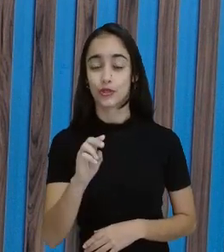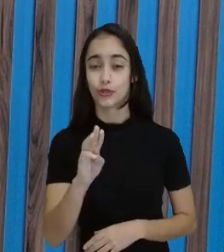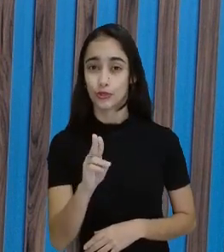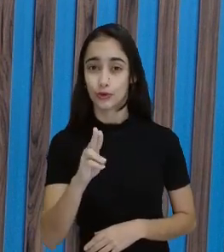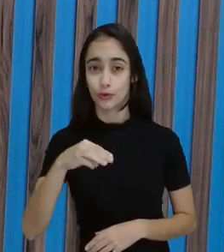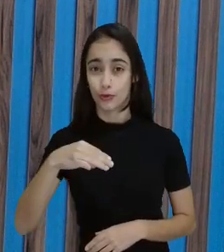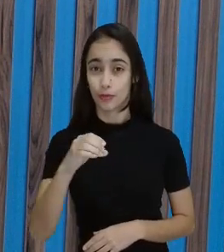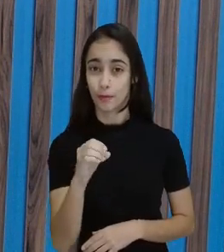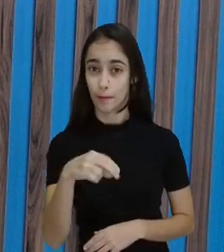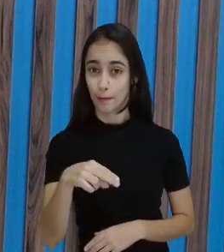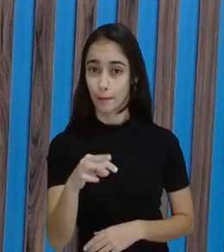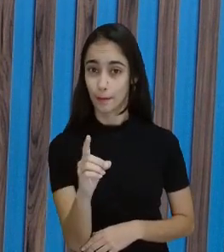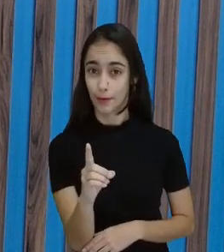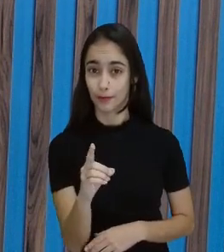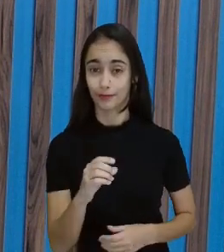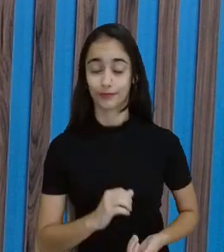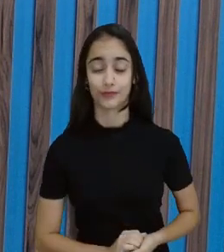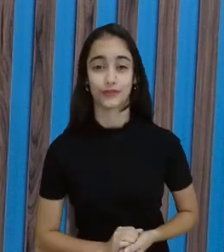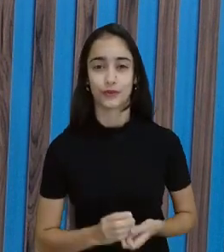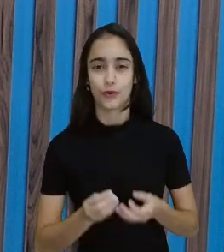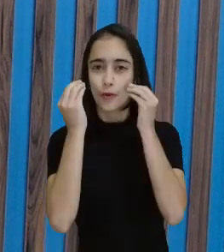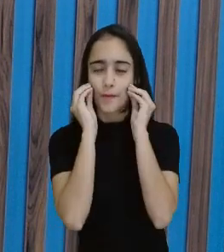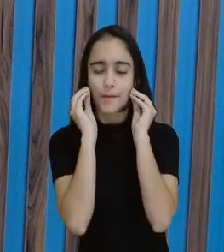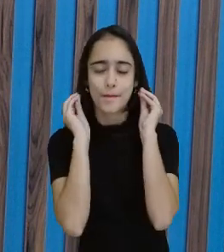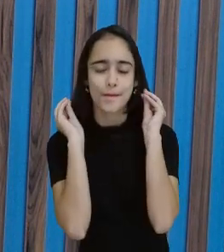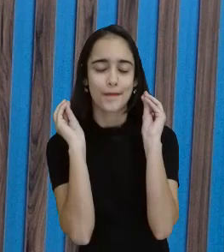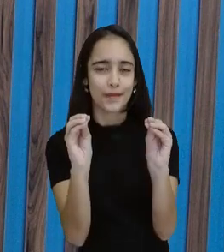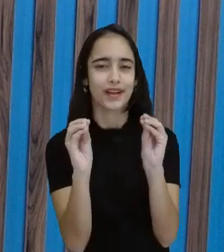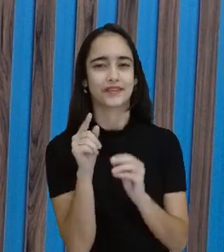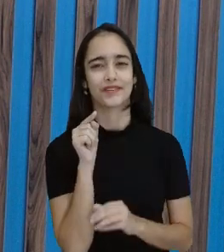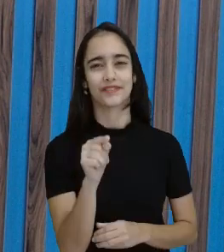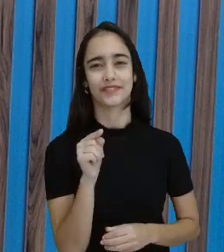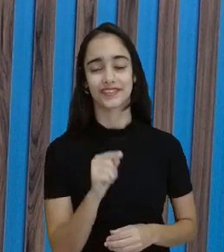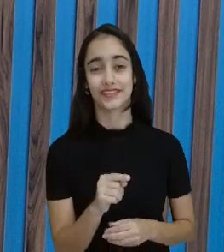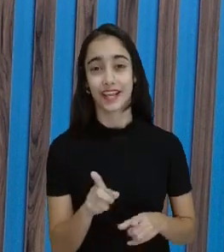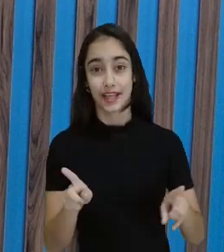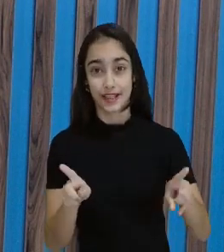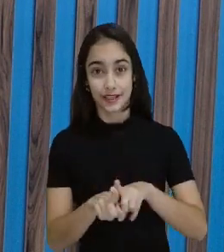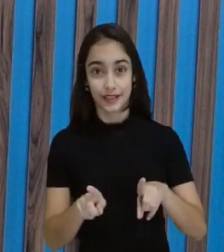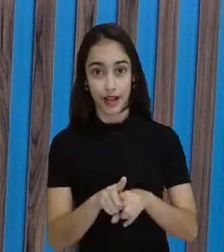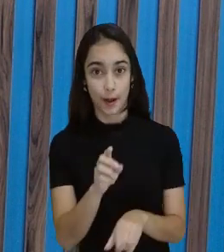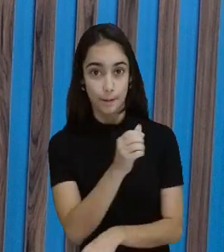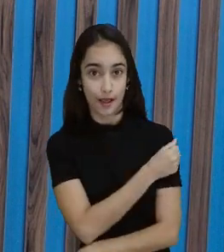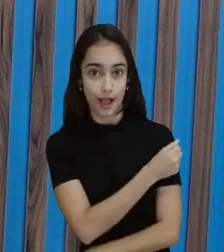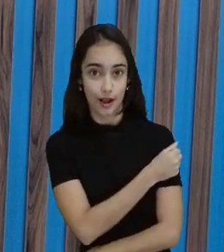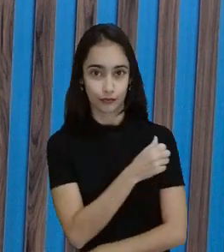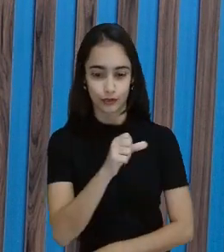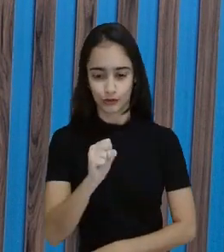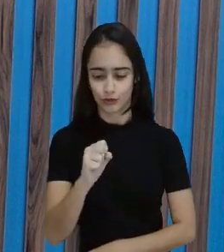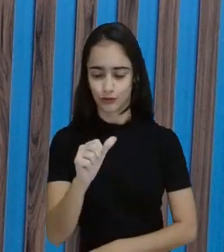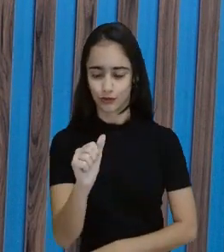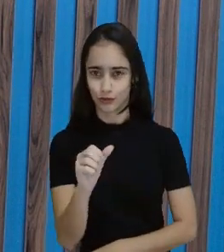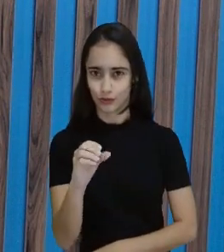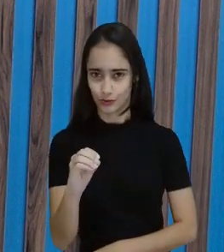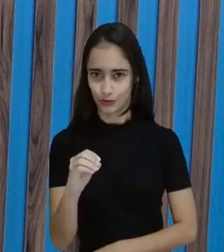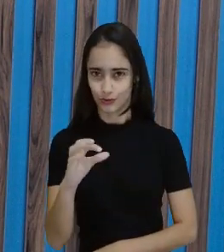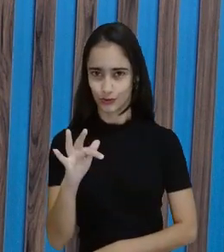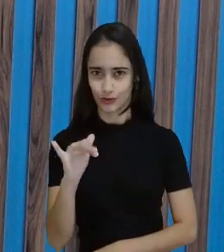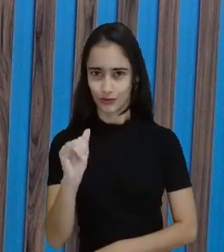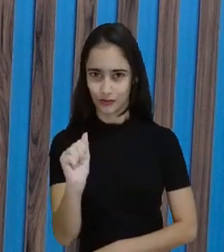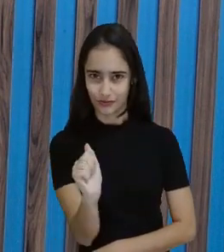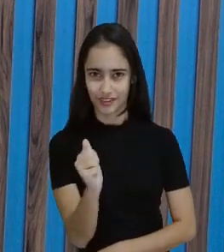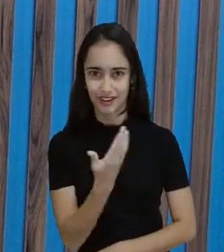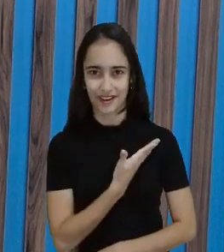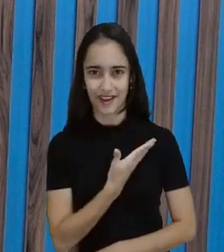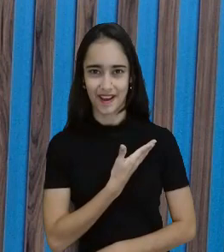Pâmera Pororoca mandou um beijão para você, tá? E também Sofia Vitória, amiga de Mel, que estudam juntas na mesma